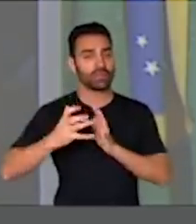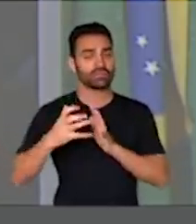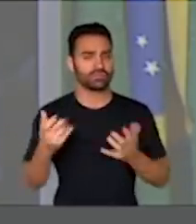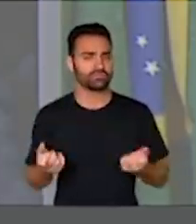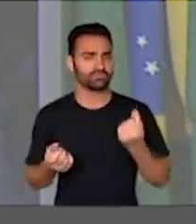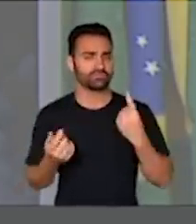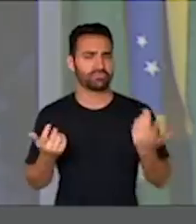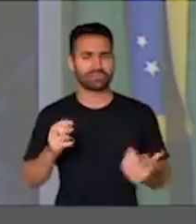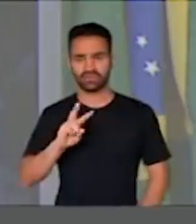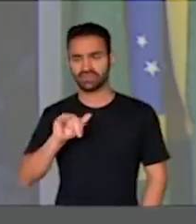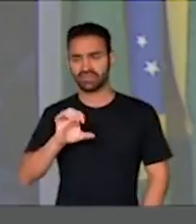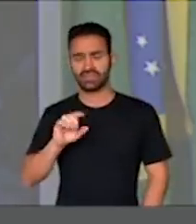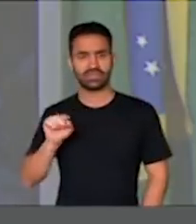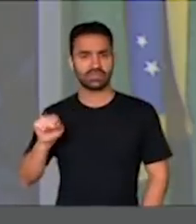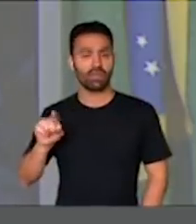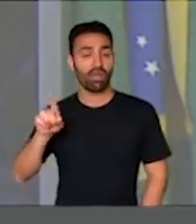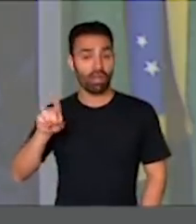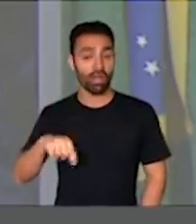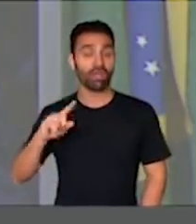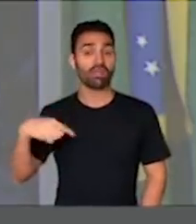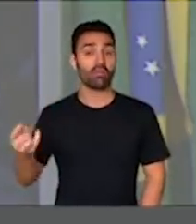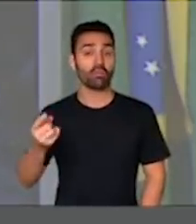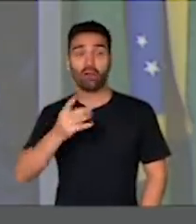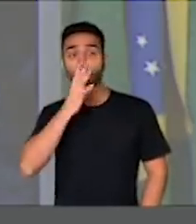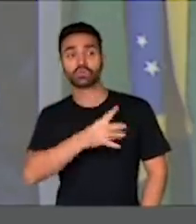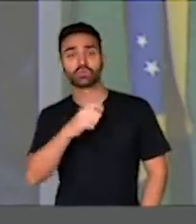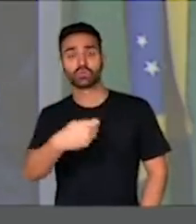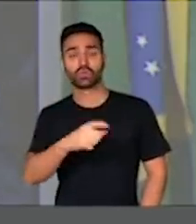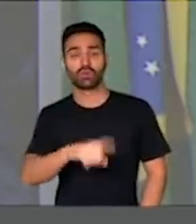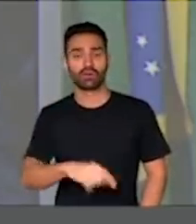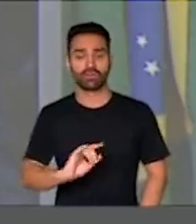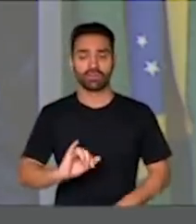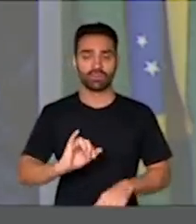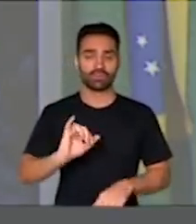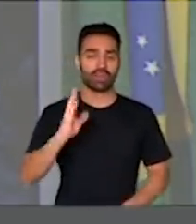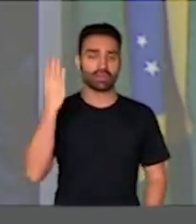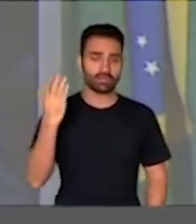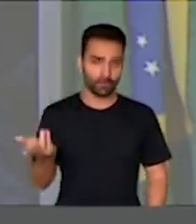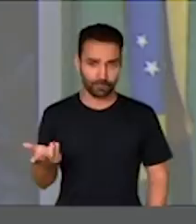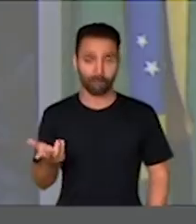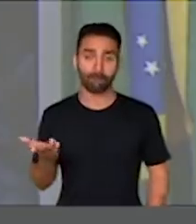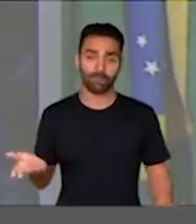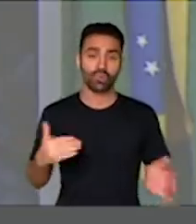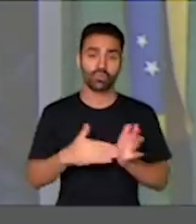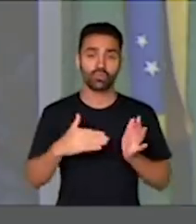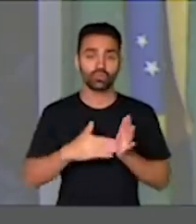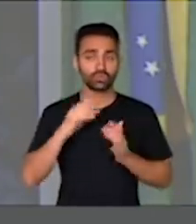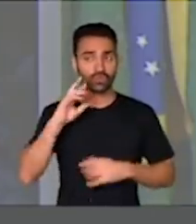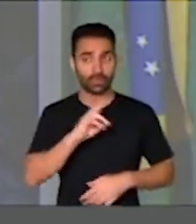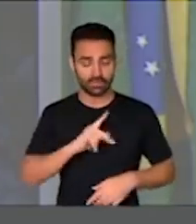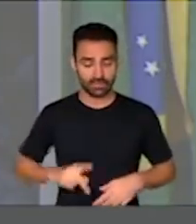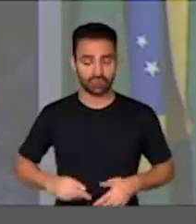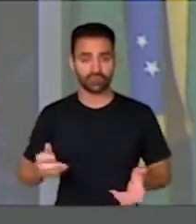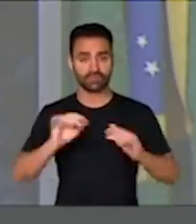coloca como vice aquele que depois dá show como traidor por último o senhor presidente quero comentar a